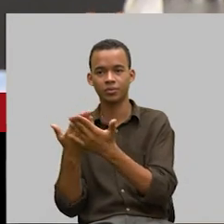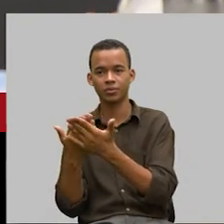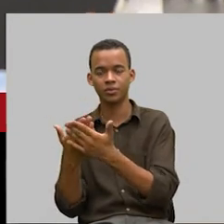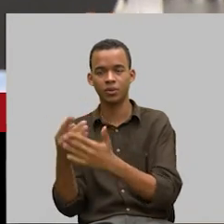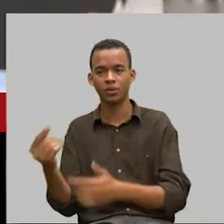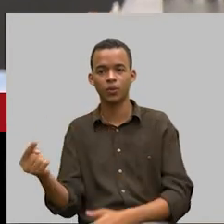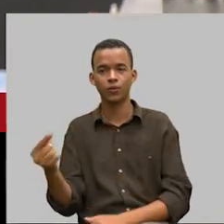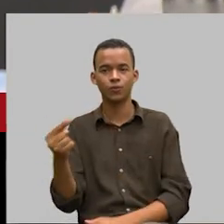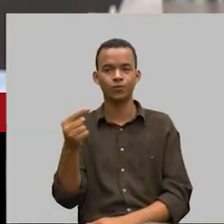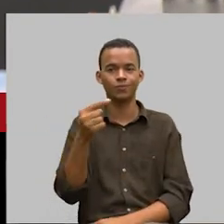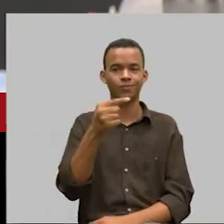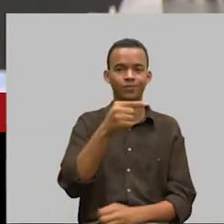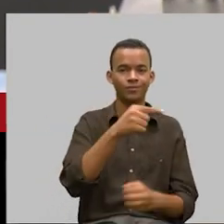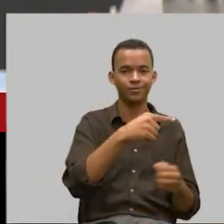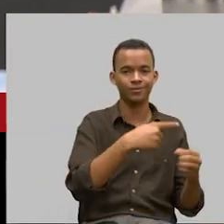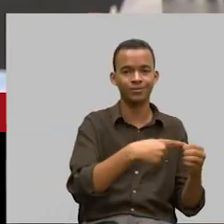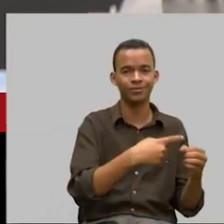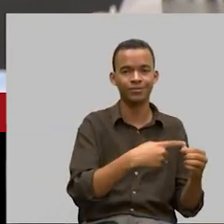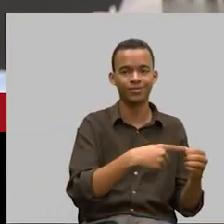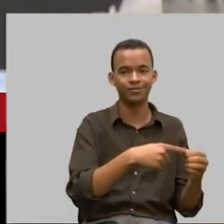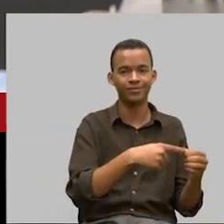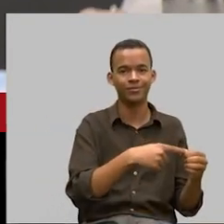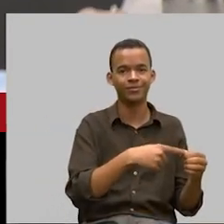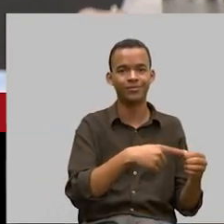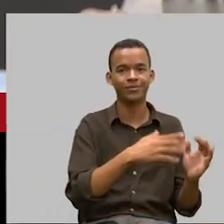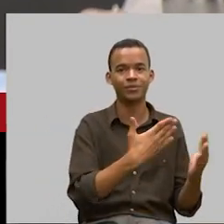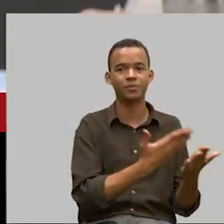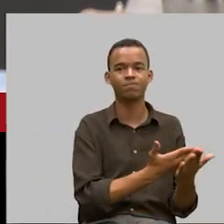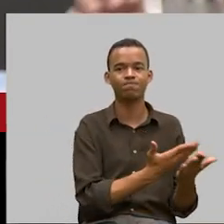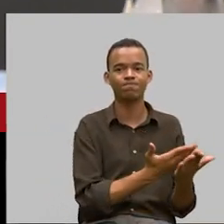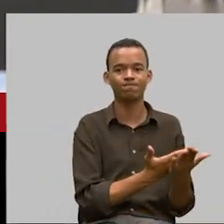qu com essa geração que tá aí